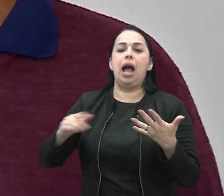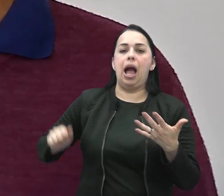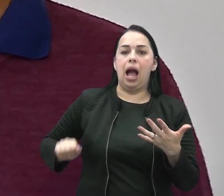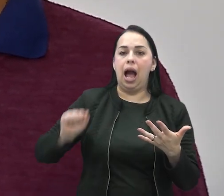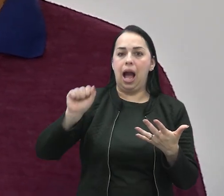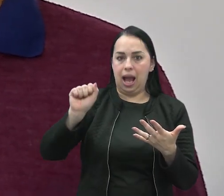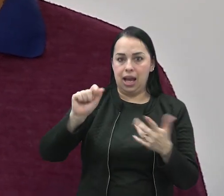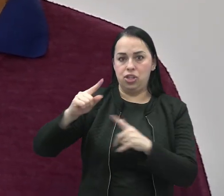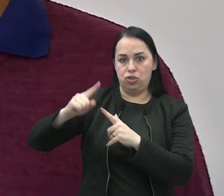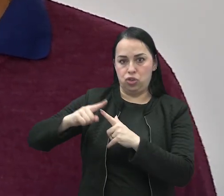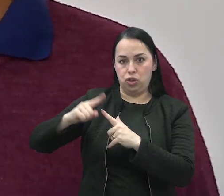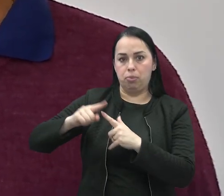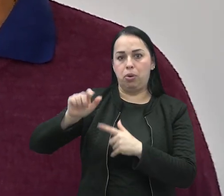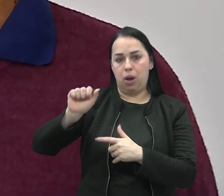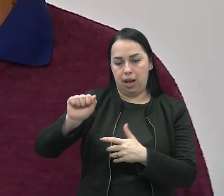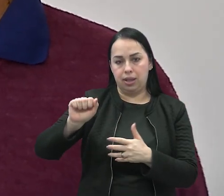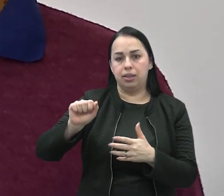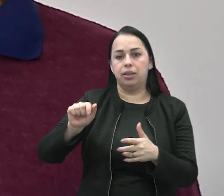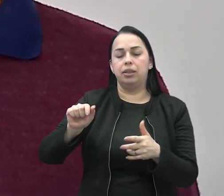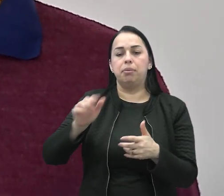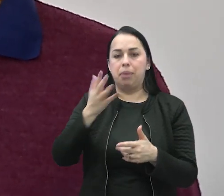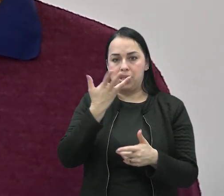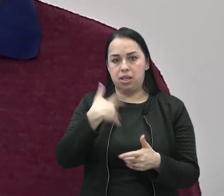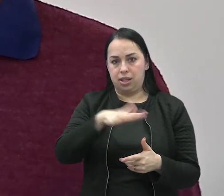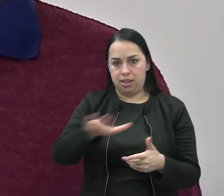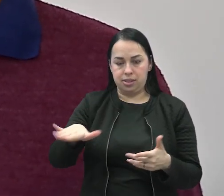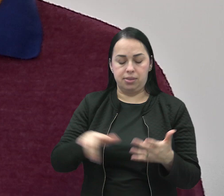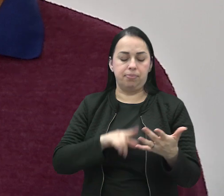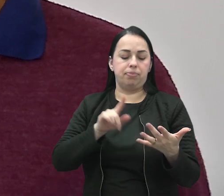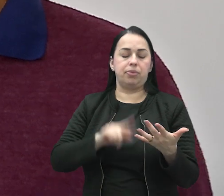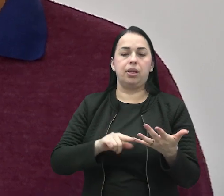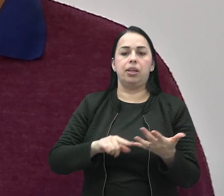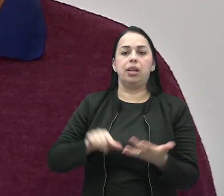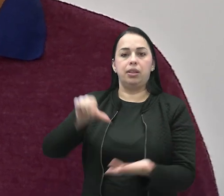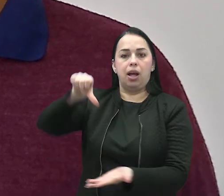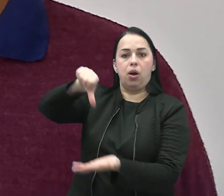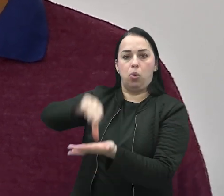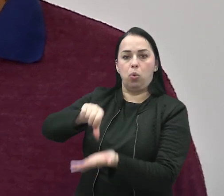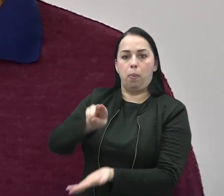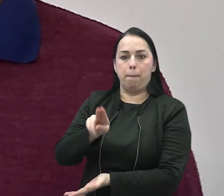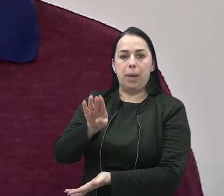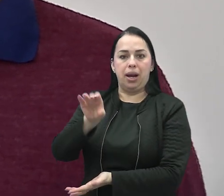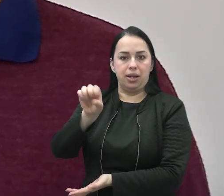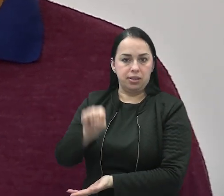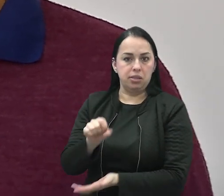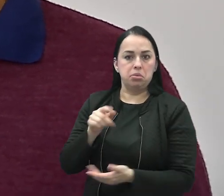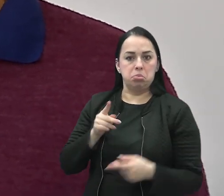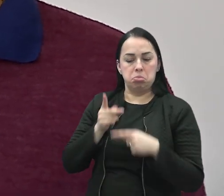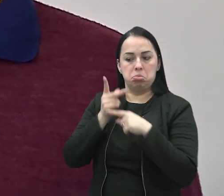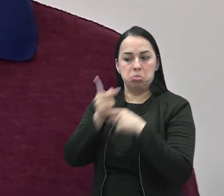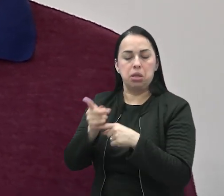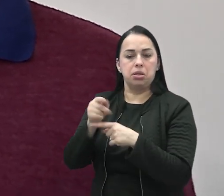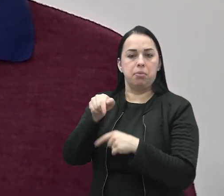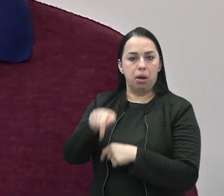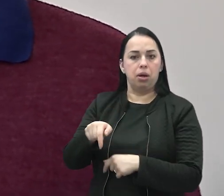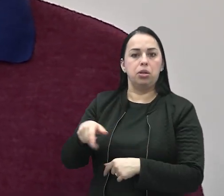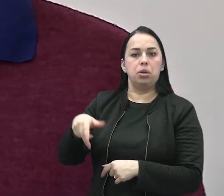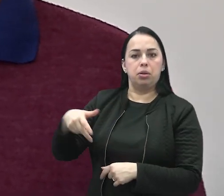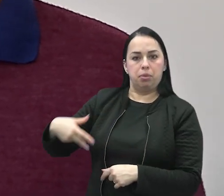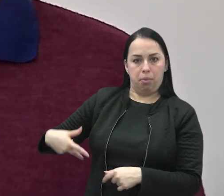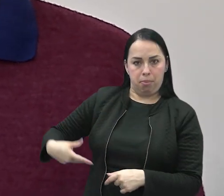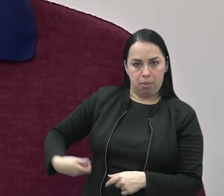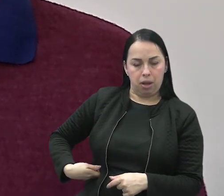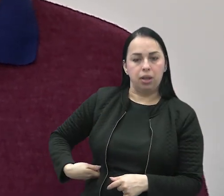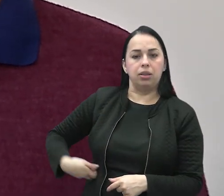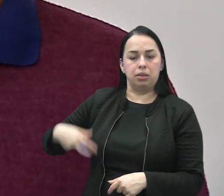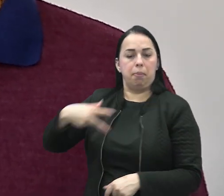foi introduzida, quer dizer, para as crianças. As UBSs é o ponto de referência